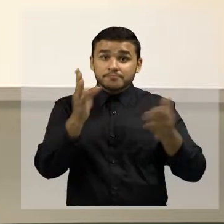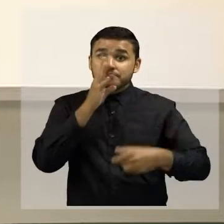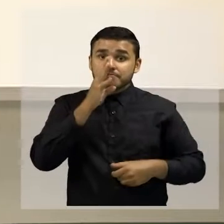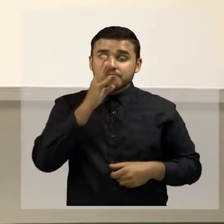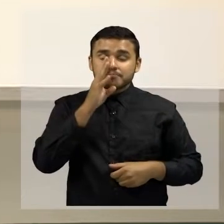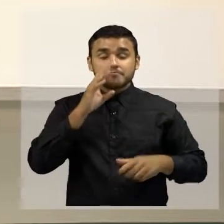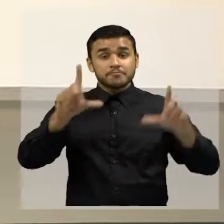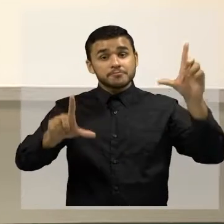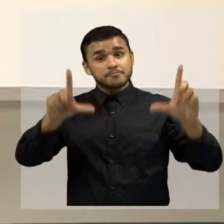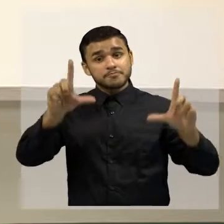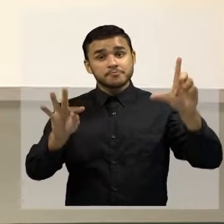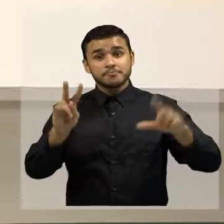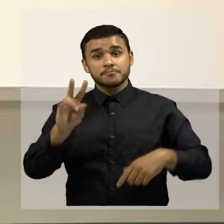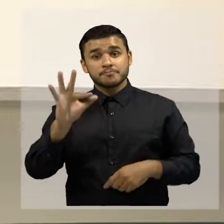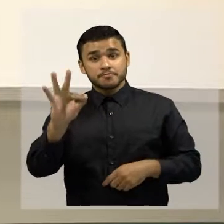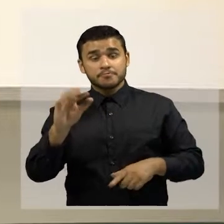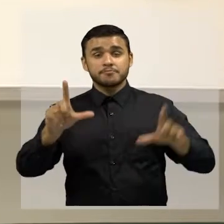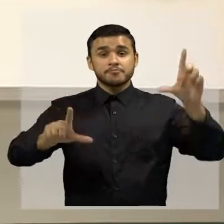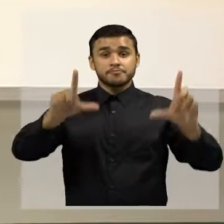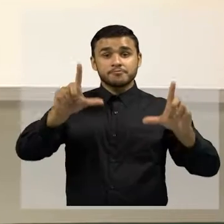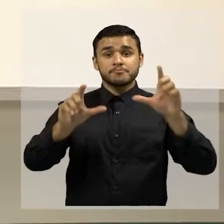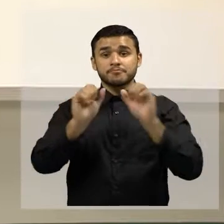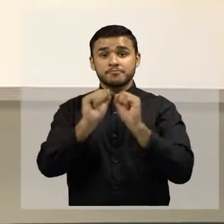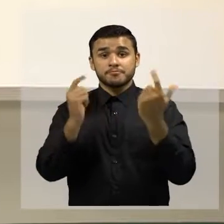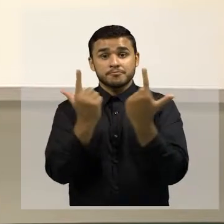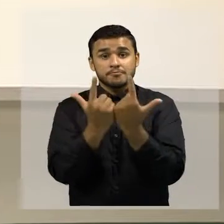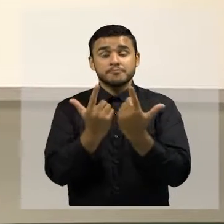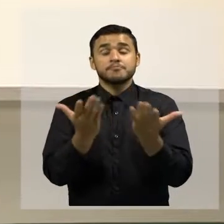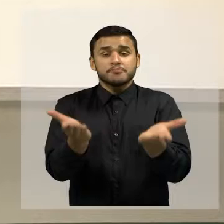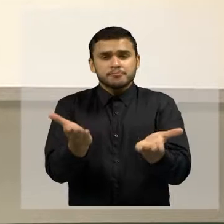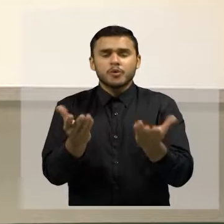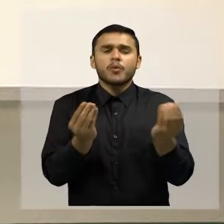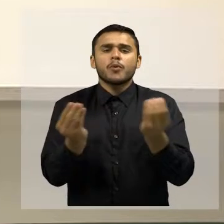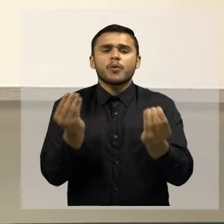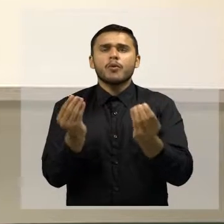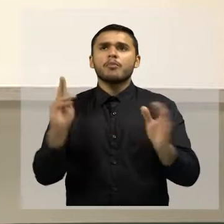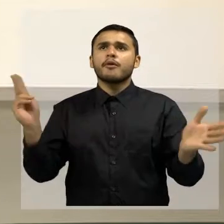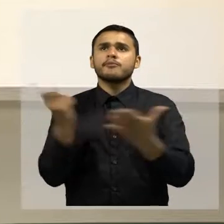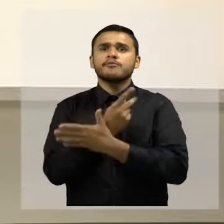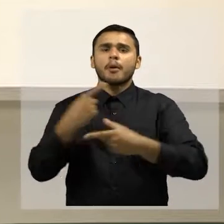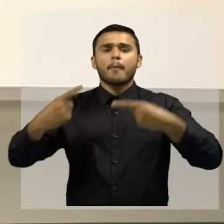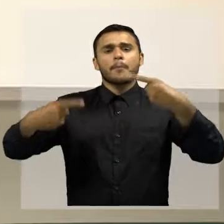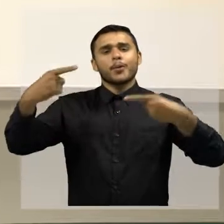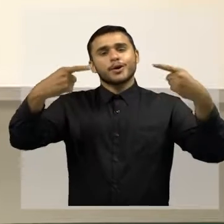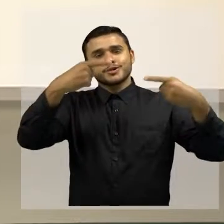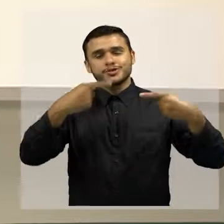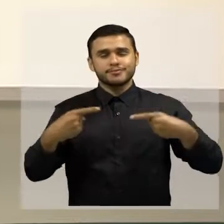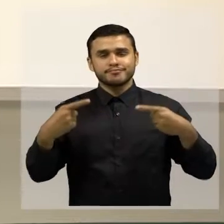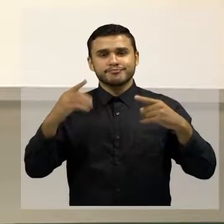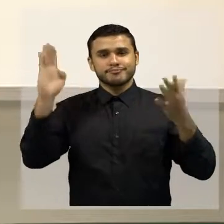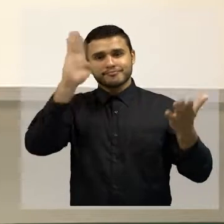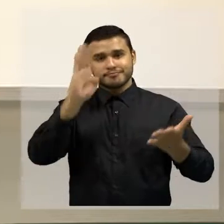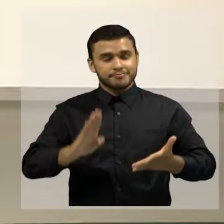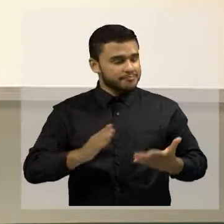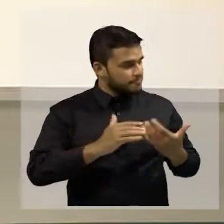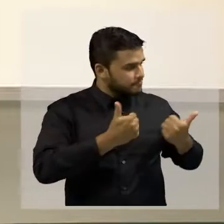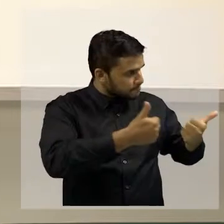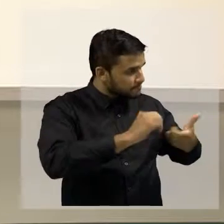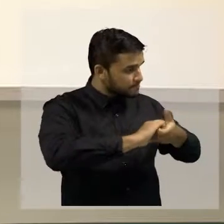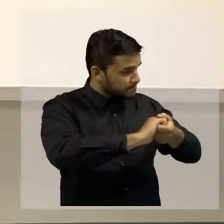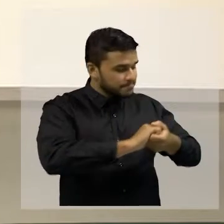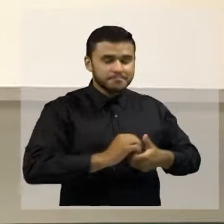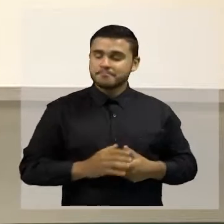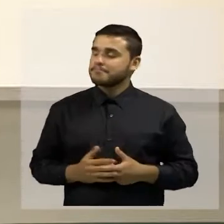TV Assembleia, sobre o contexto do país. Luiz Cláudio Ferreira Barbosa, tudo bem? Tudo bem,